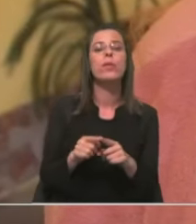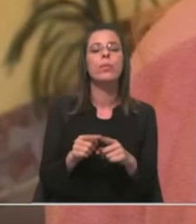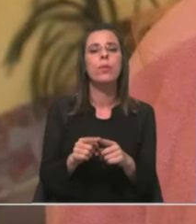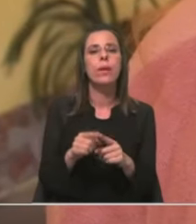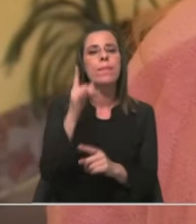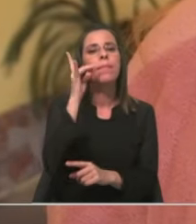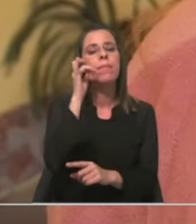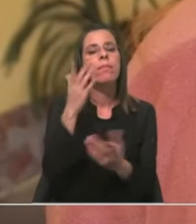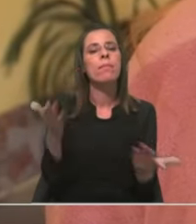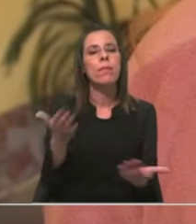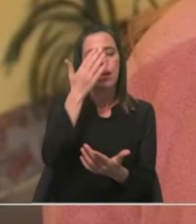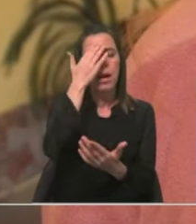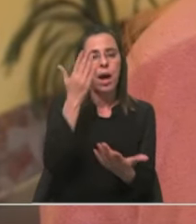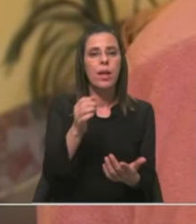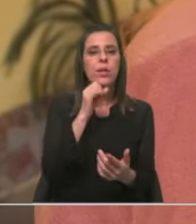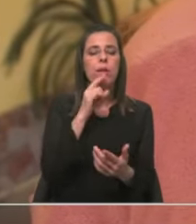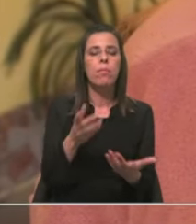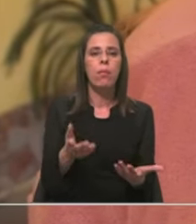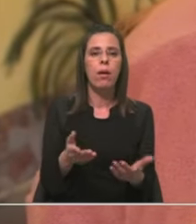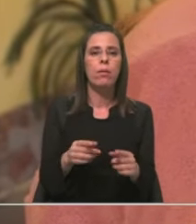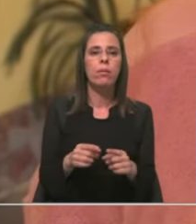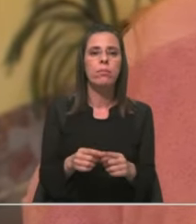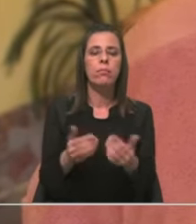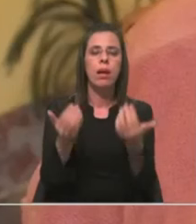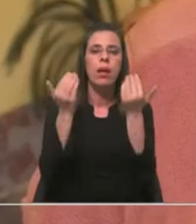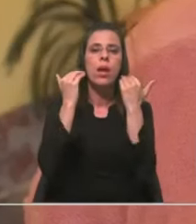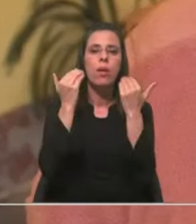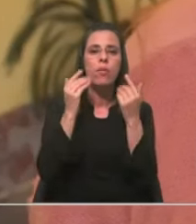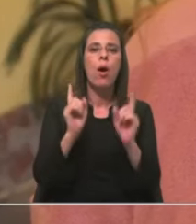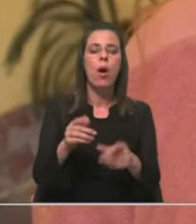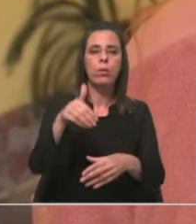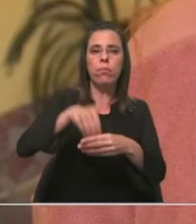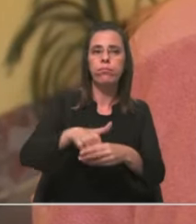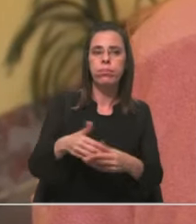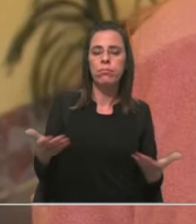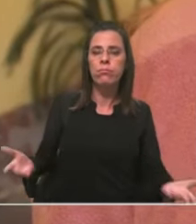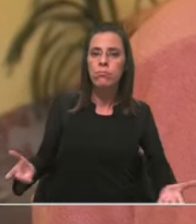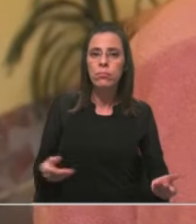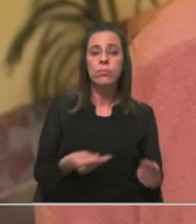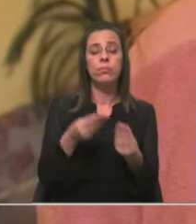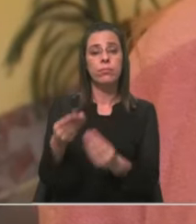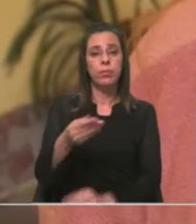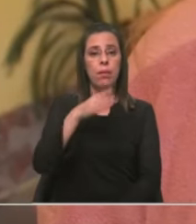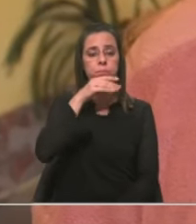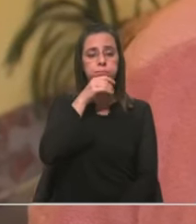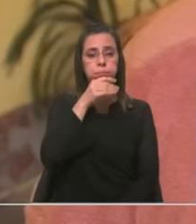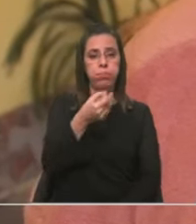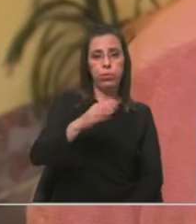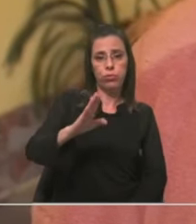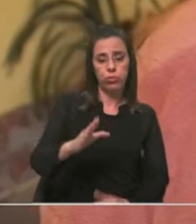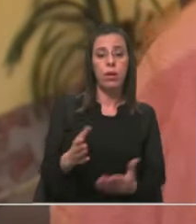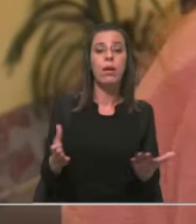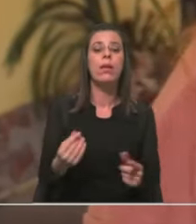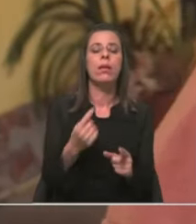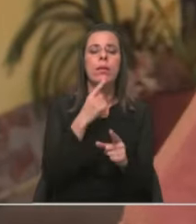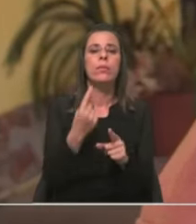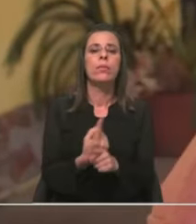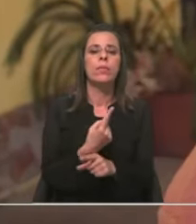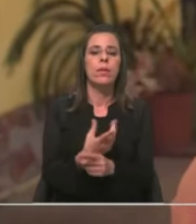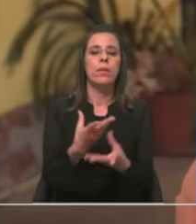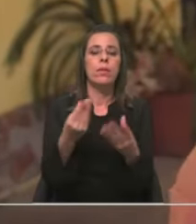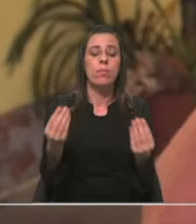o Instagram O que é que acha que pode eh que informações é que são essas que podem chegar aos inspetores da polícia judiciária muitas